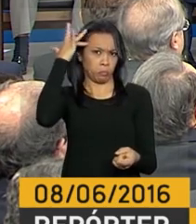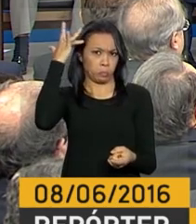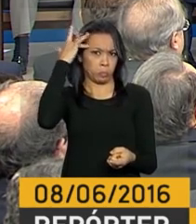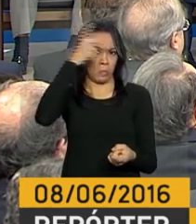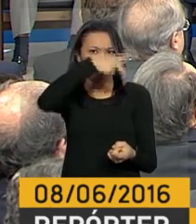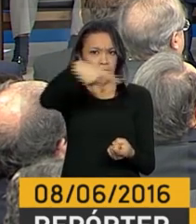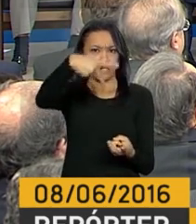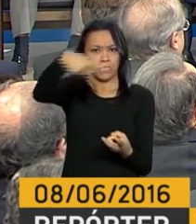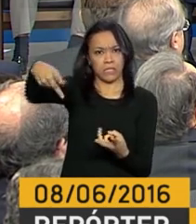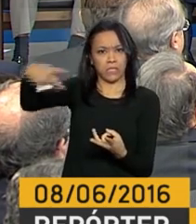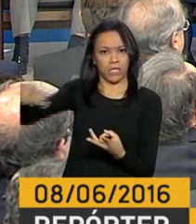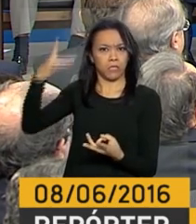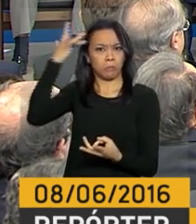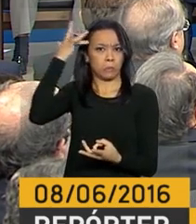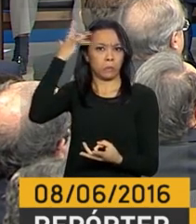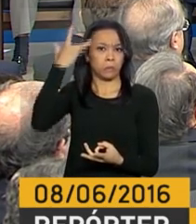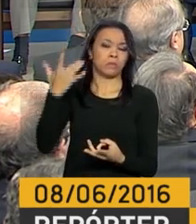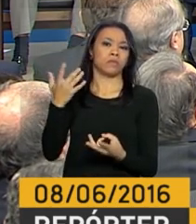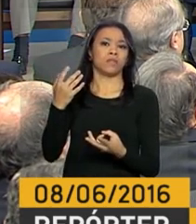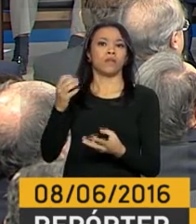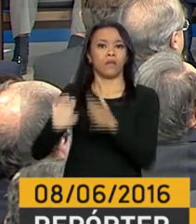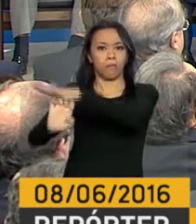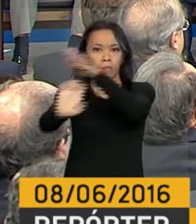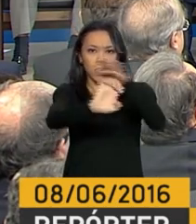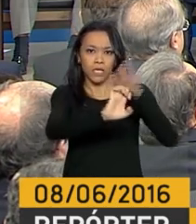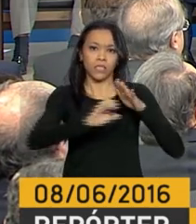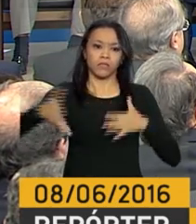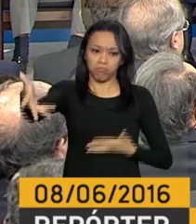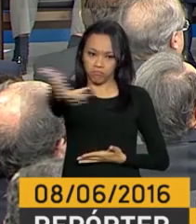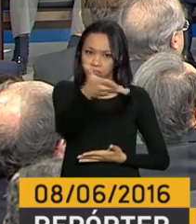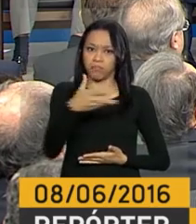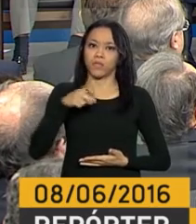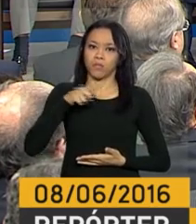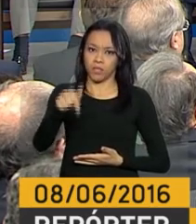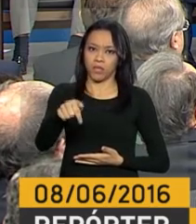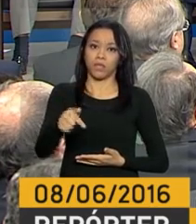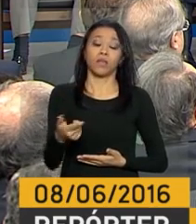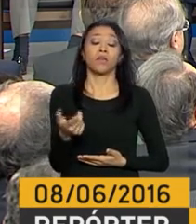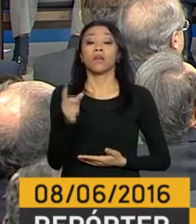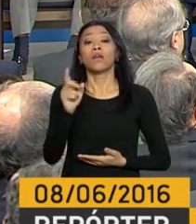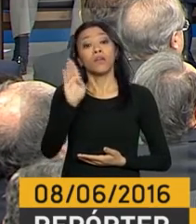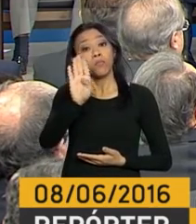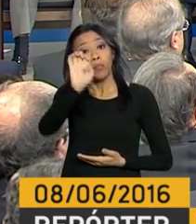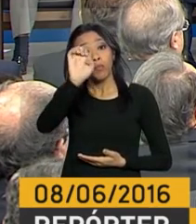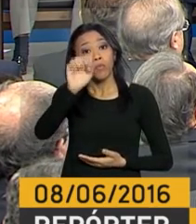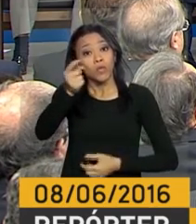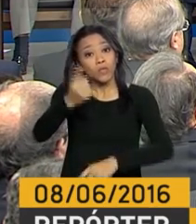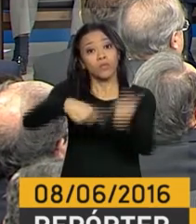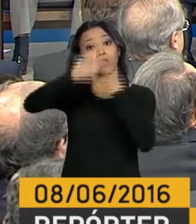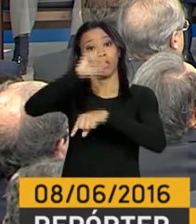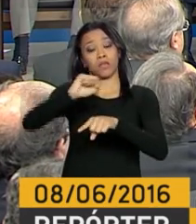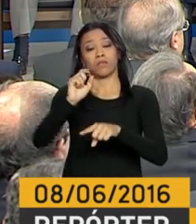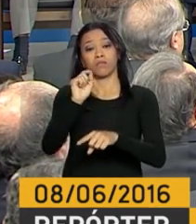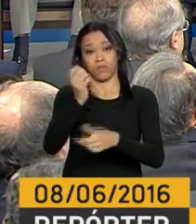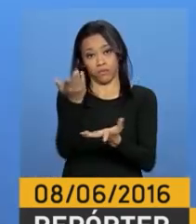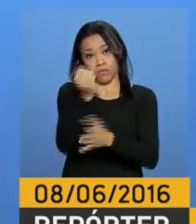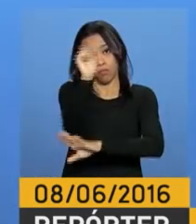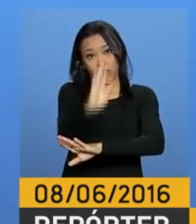companhias brasileiras também e pro bem do Brasil a necessidade da retomada do